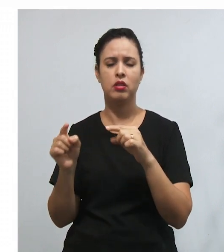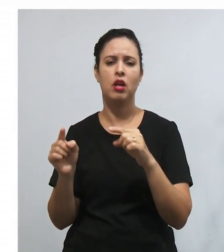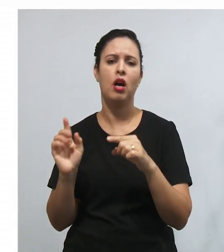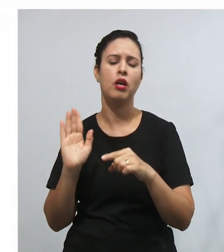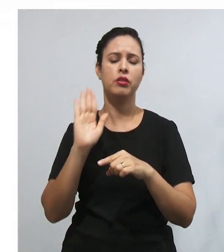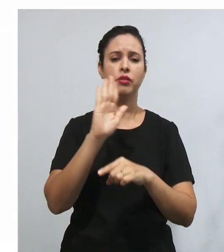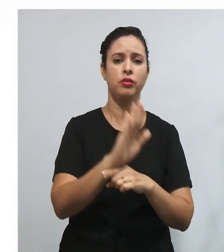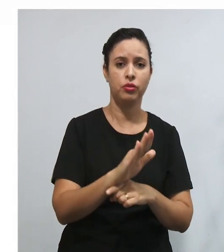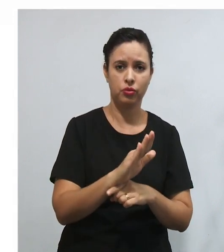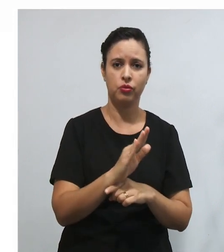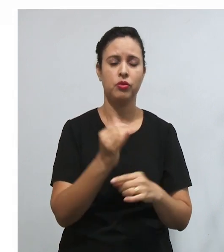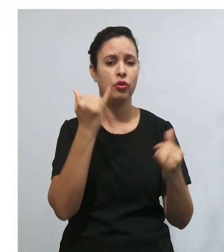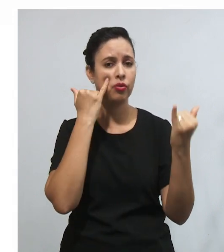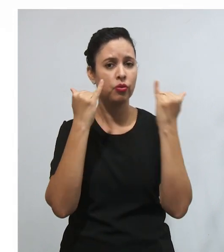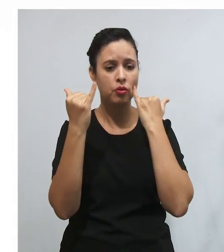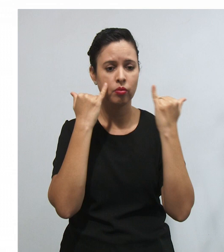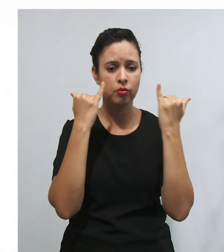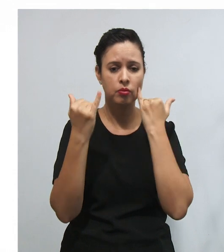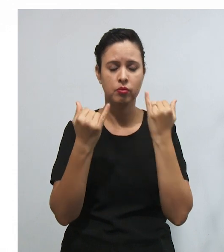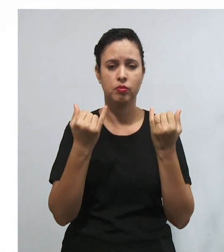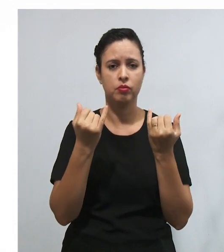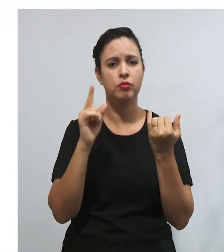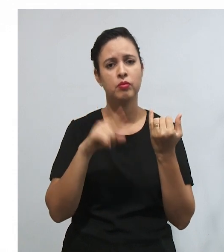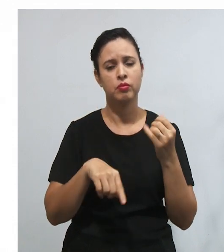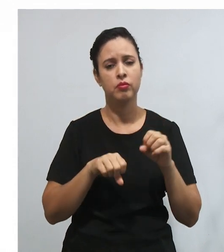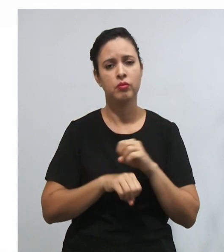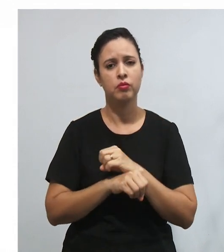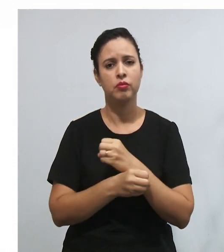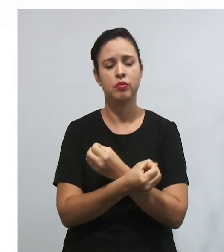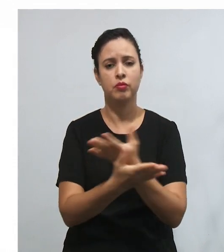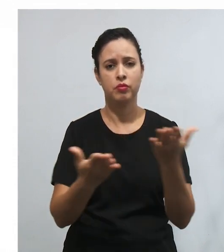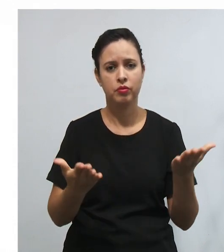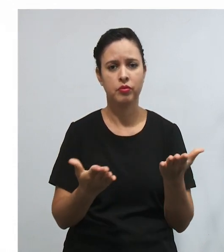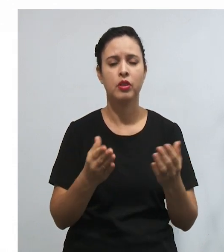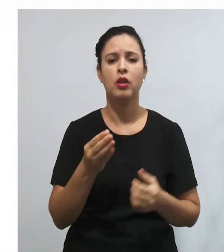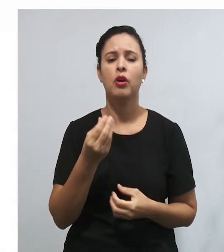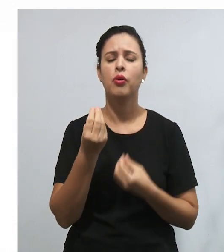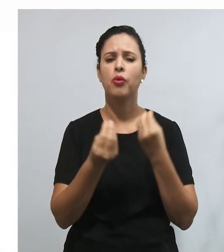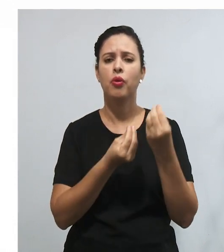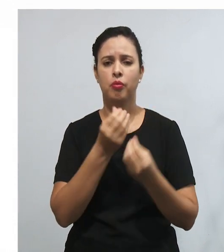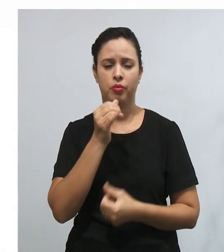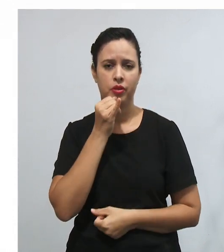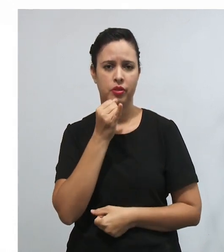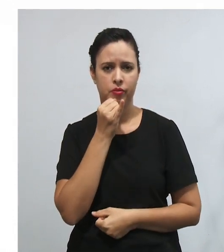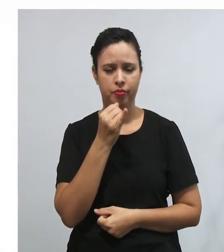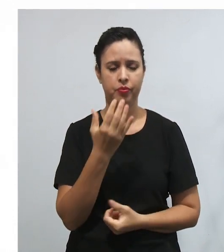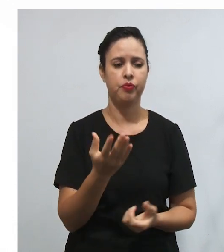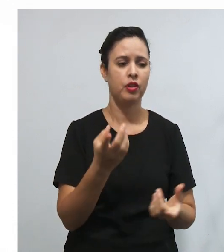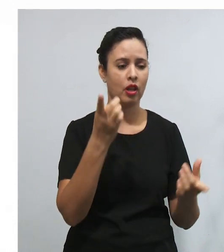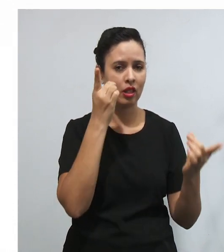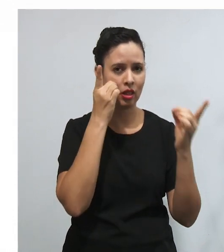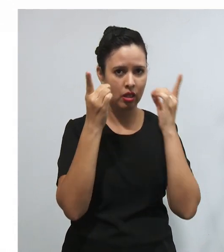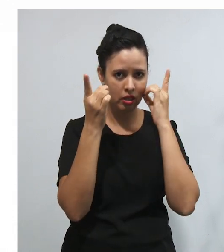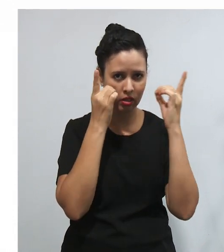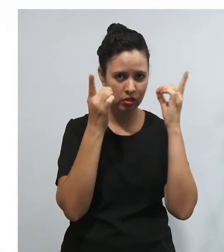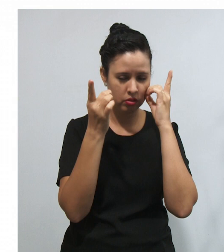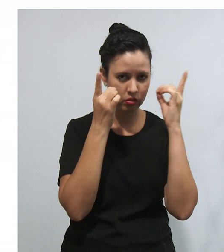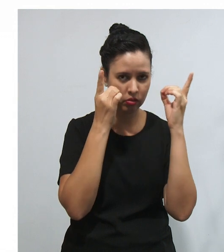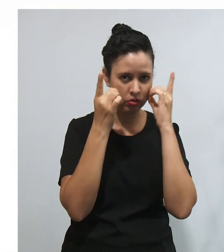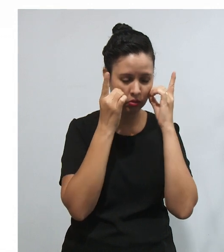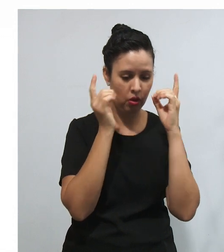esse tratamento automático, né, dos dados, lembrando que ele vai transformar dados